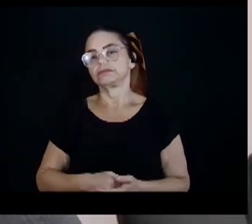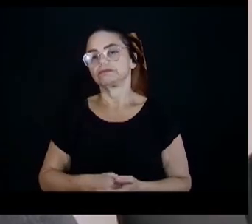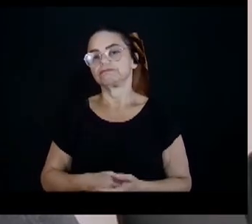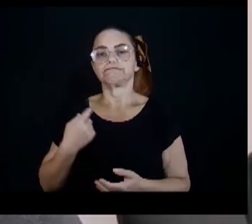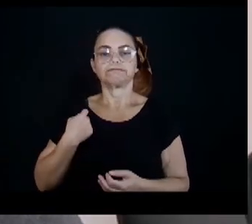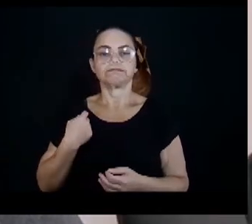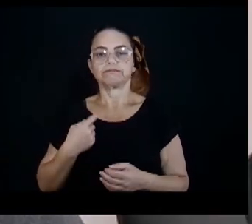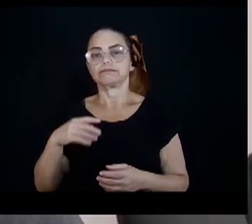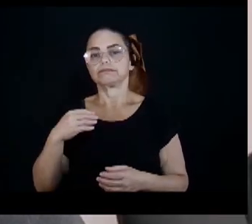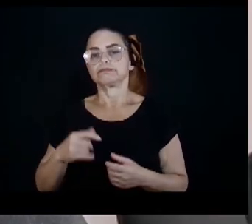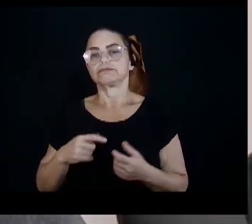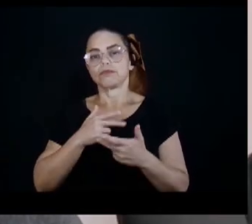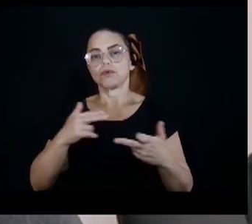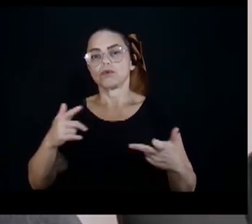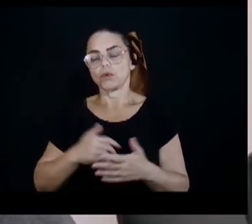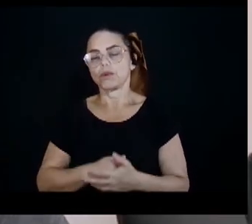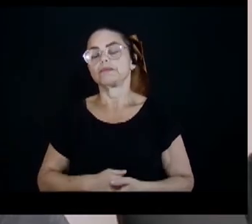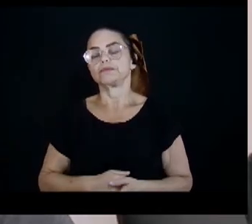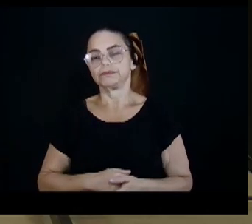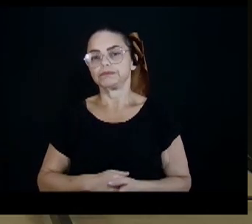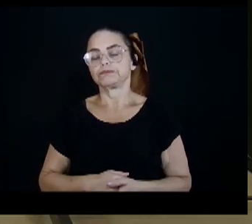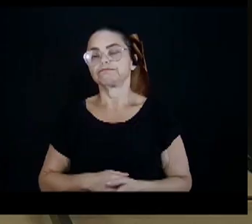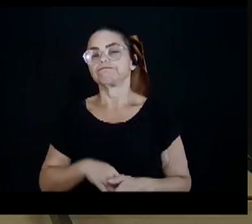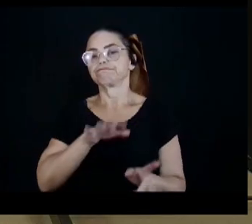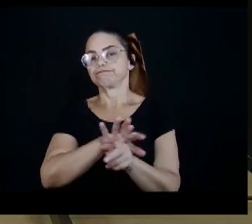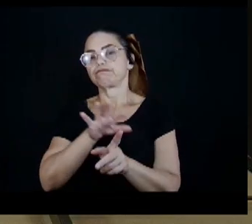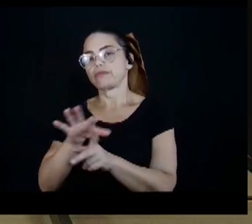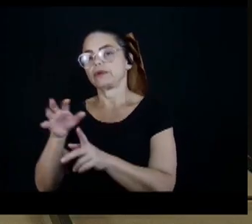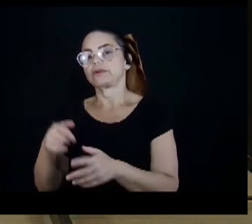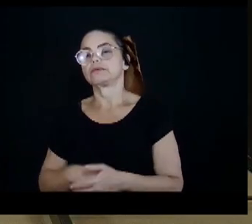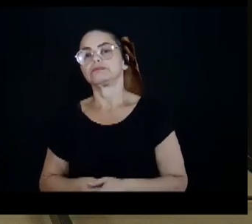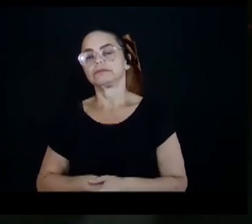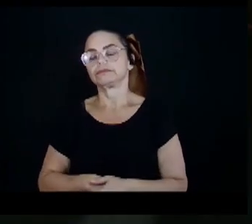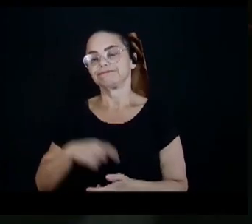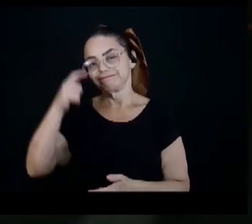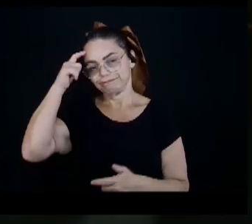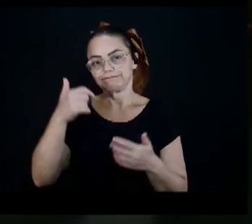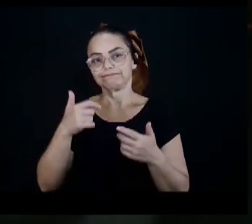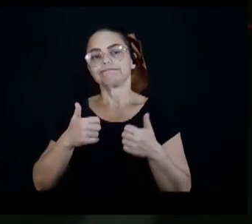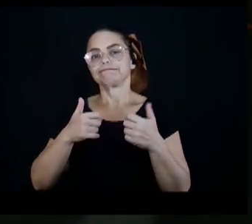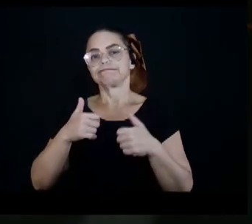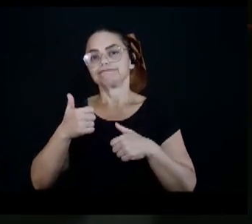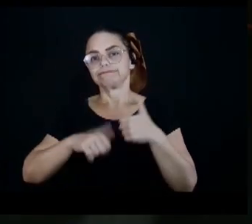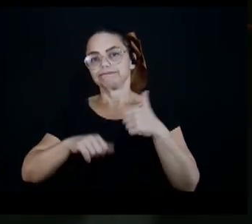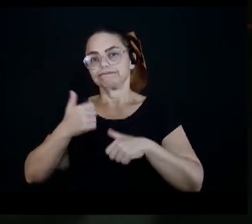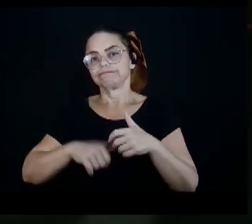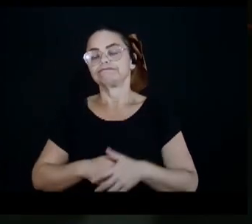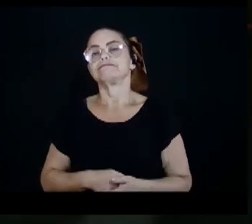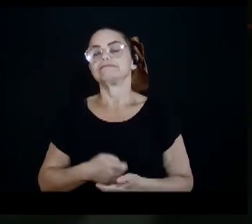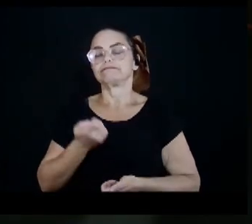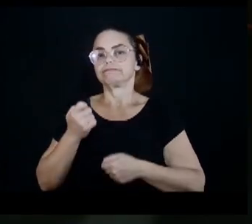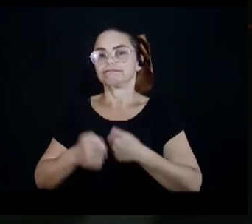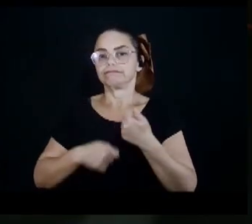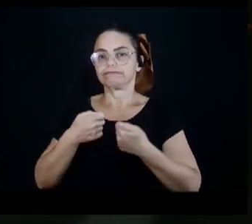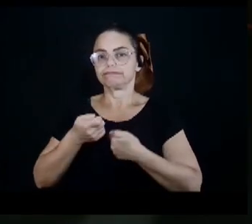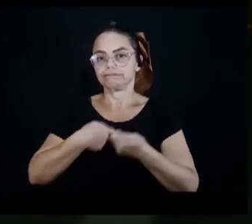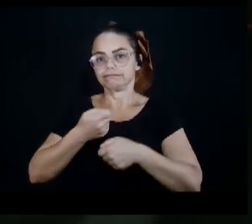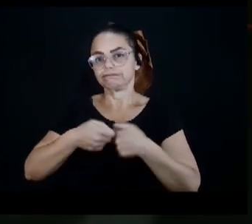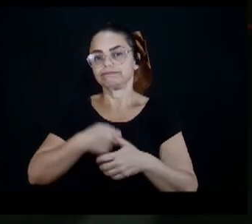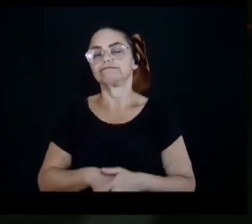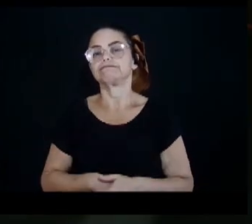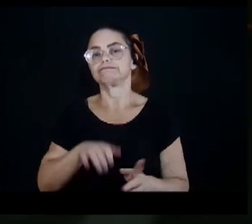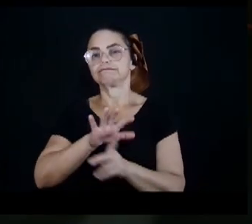coisa. Nossa, o impacto, né? Se a gente for parar para analisar da questão econômica, é um impacto muito grande na